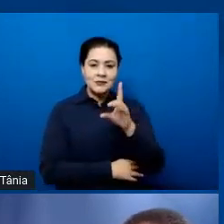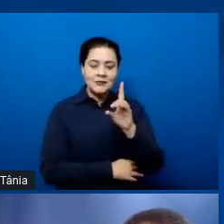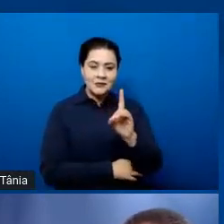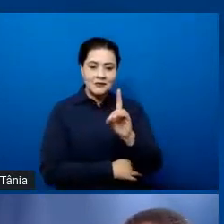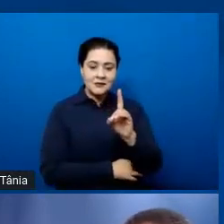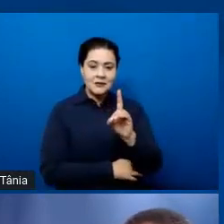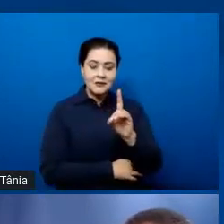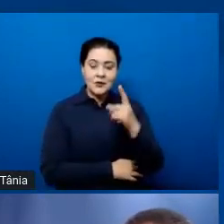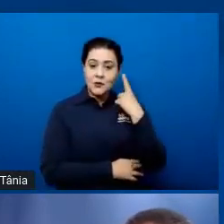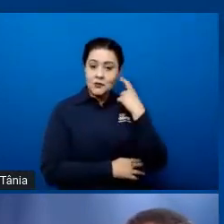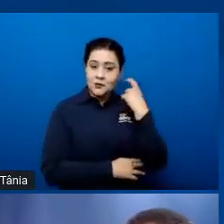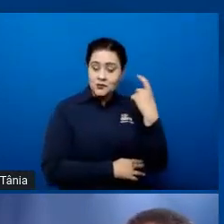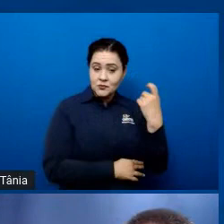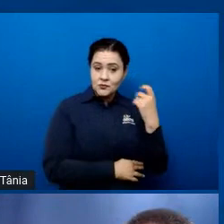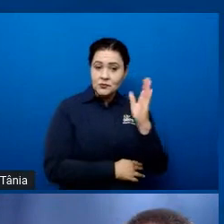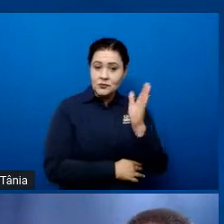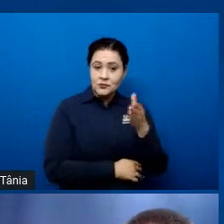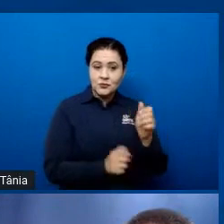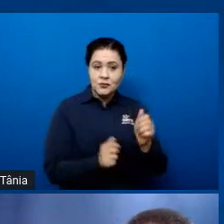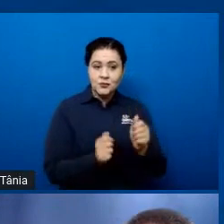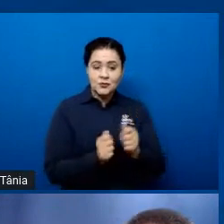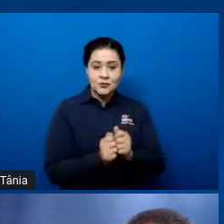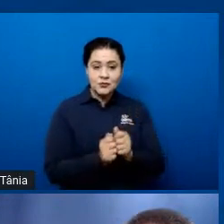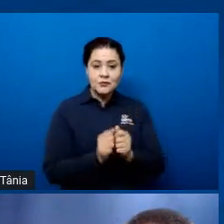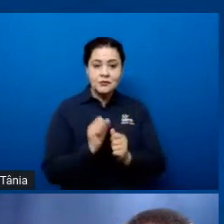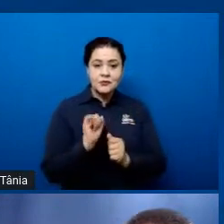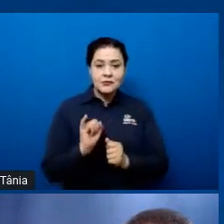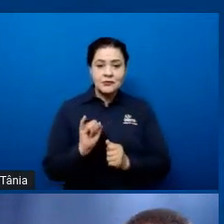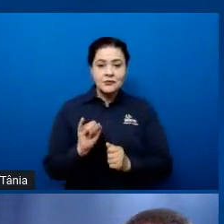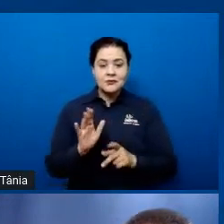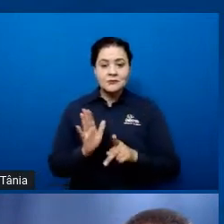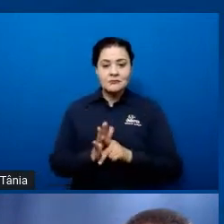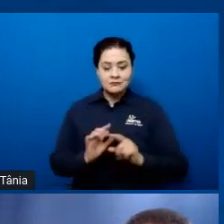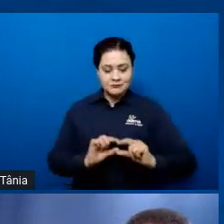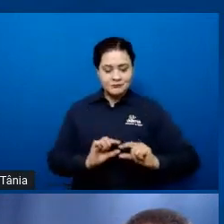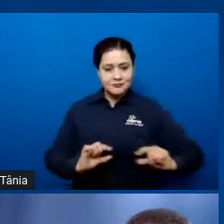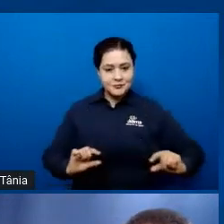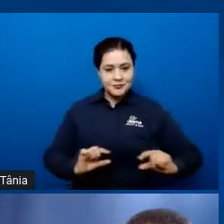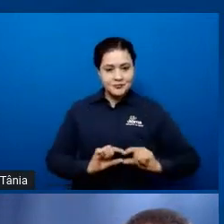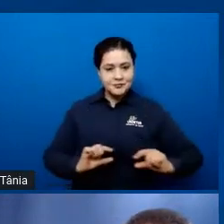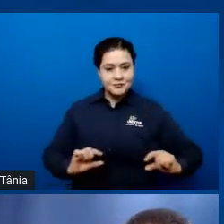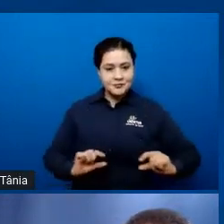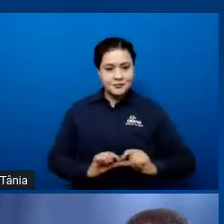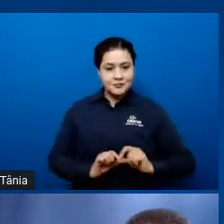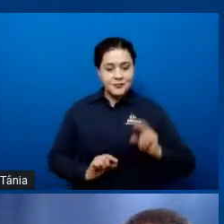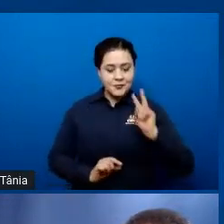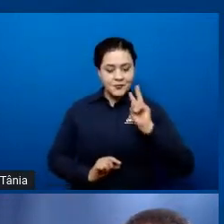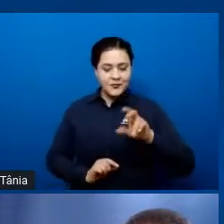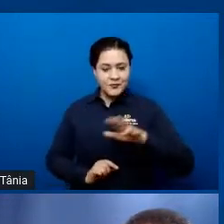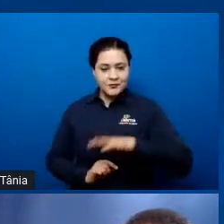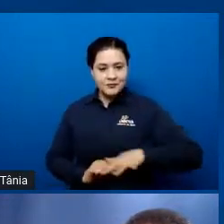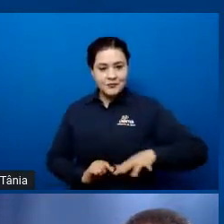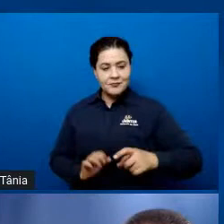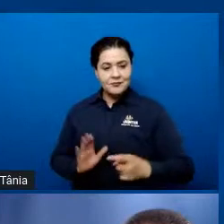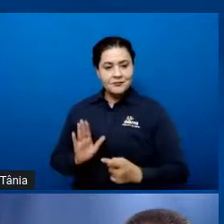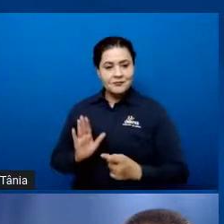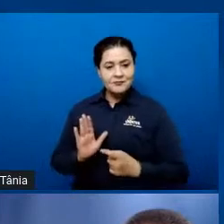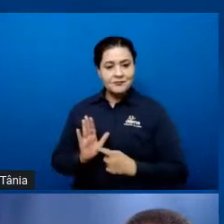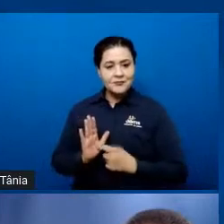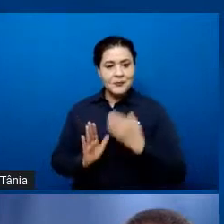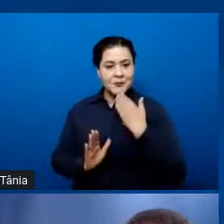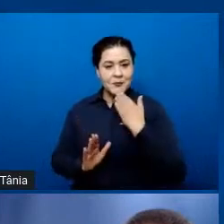com som e áudio. E se vocês clicarem no botão de baixo aqui, ver no meu espaço, ele vai